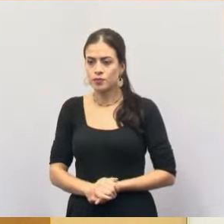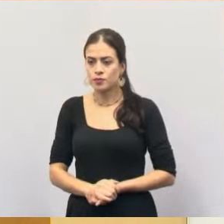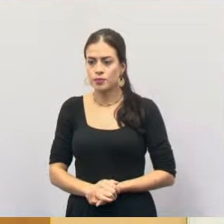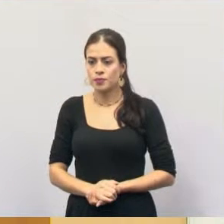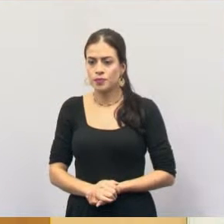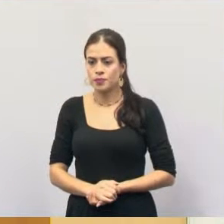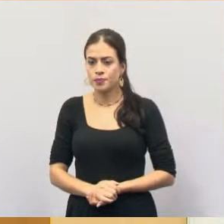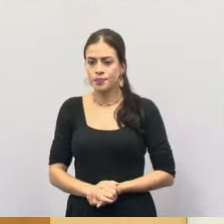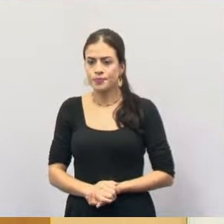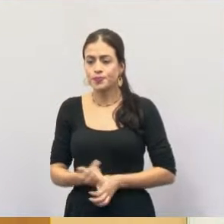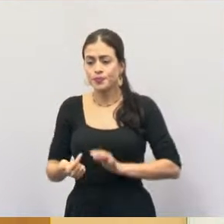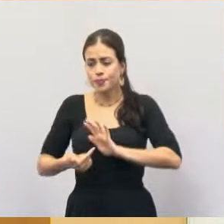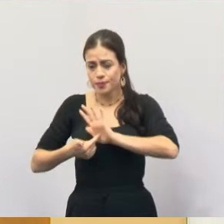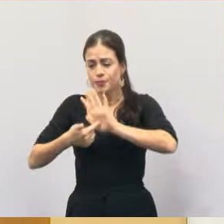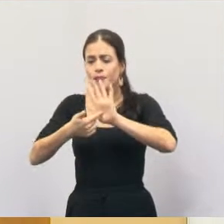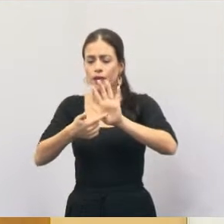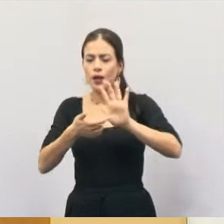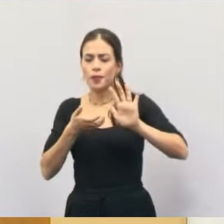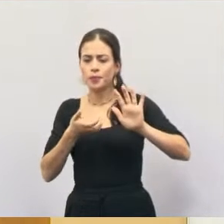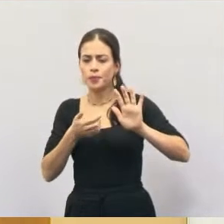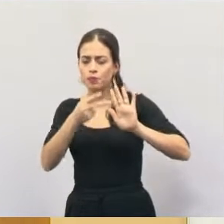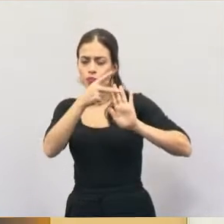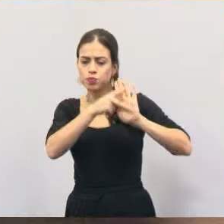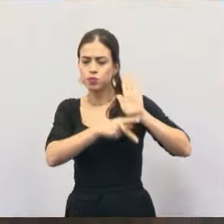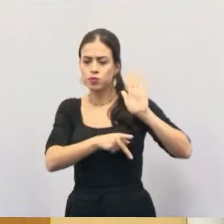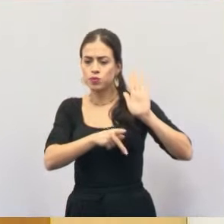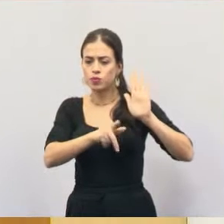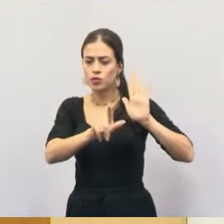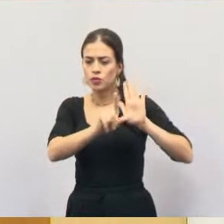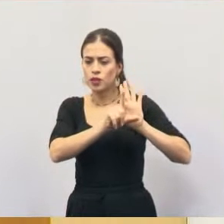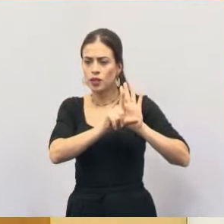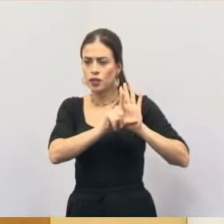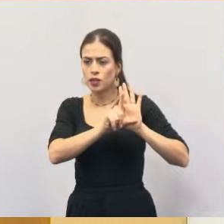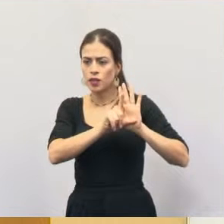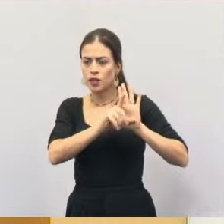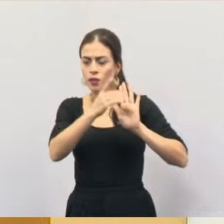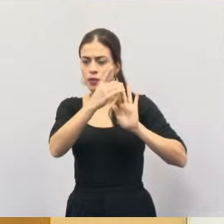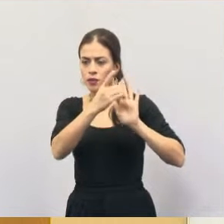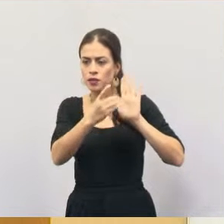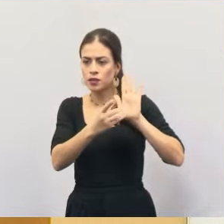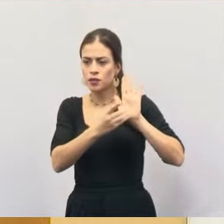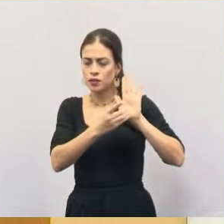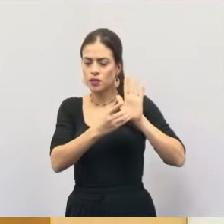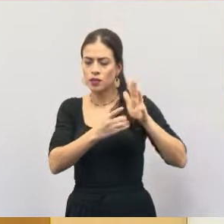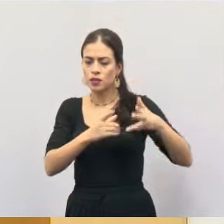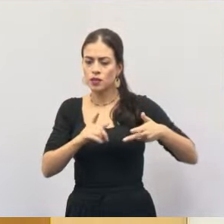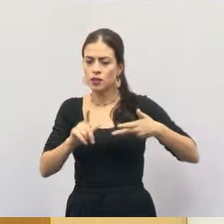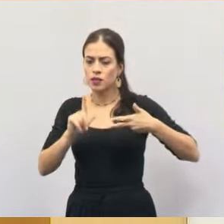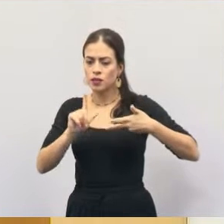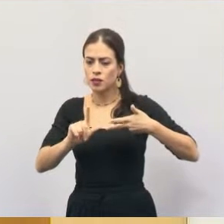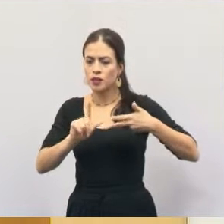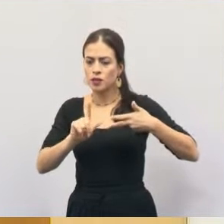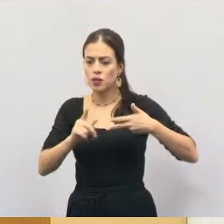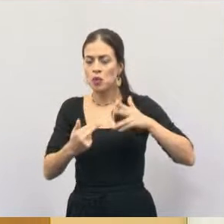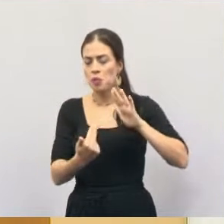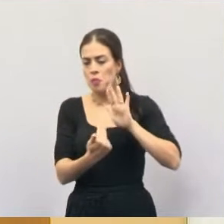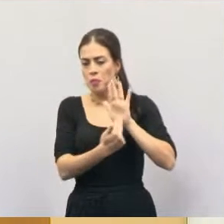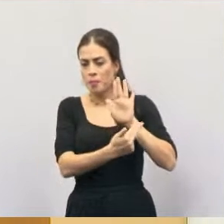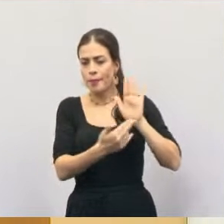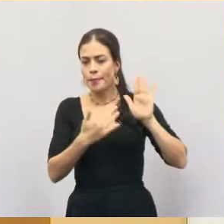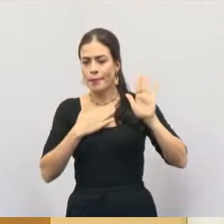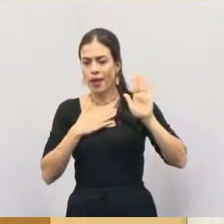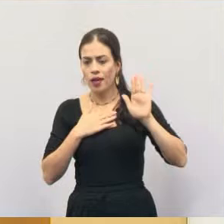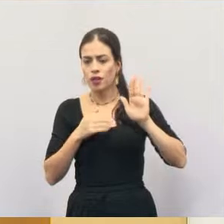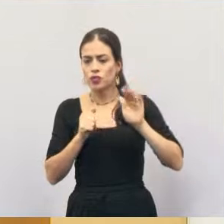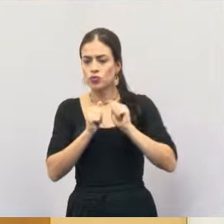aqui apresentar um projeto de lei, que na verdade é um decreto legislativo de minha autoria e também da vereadora